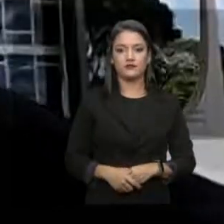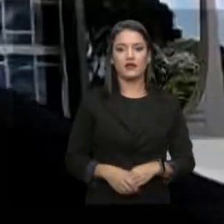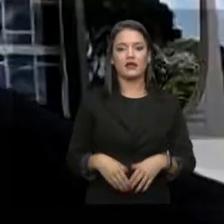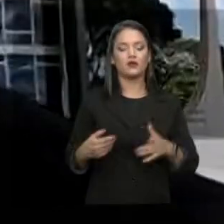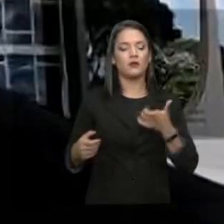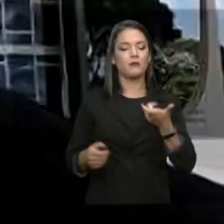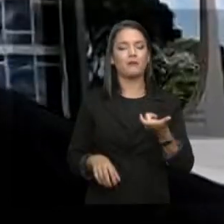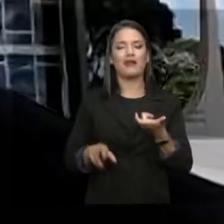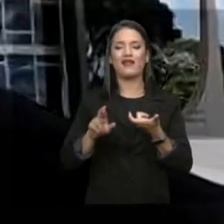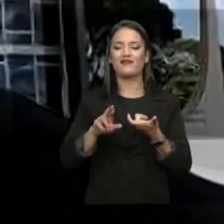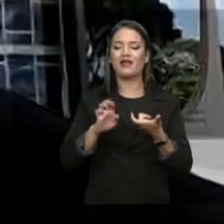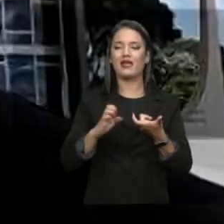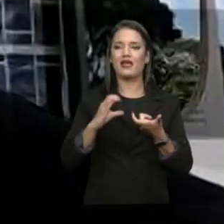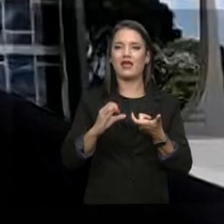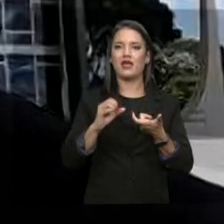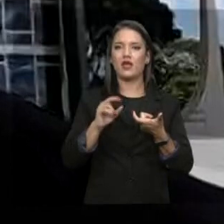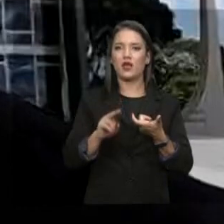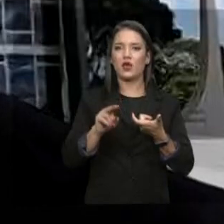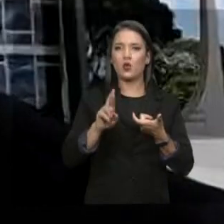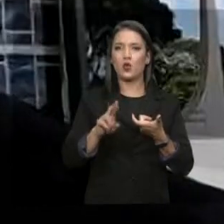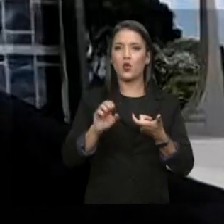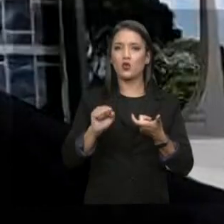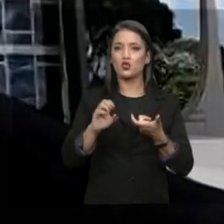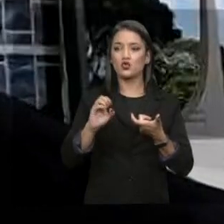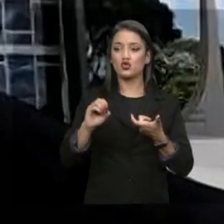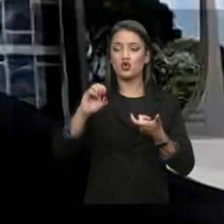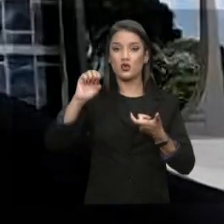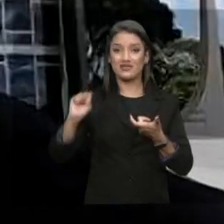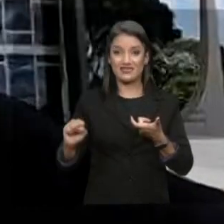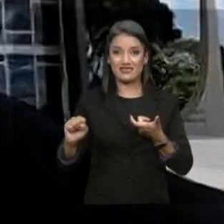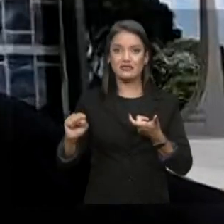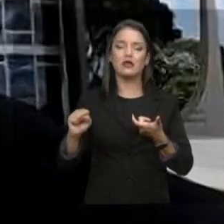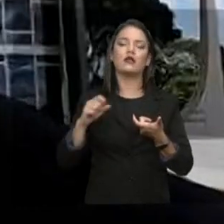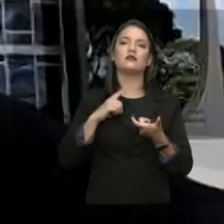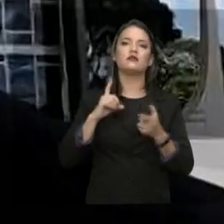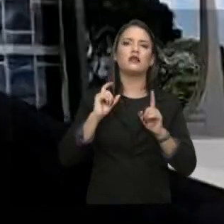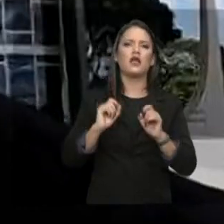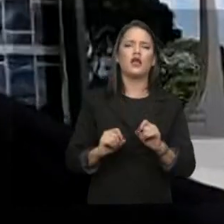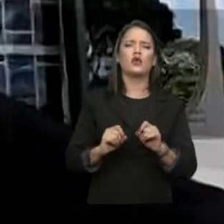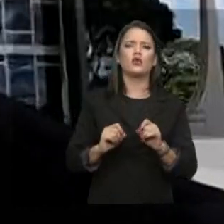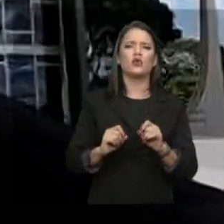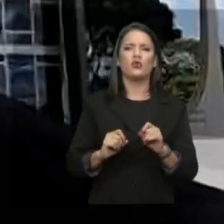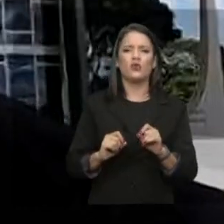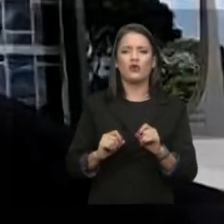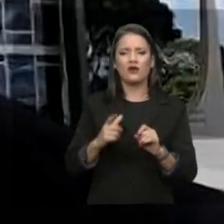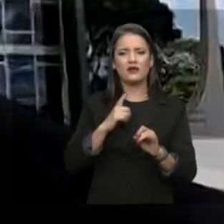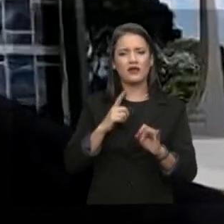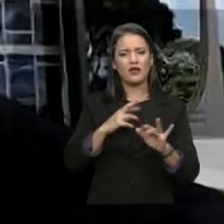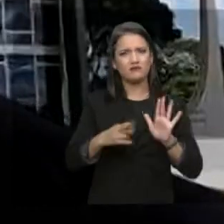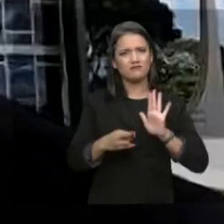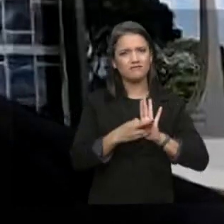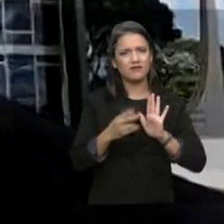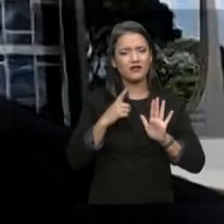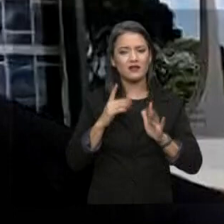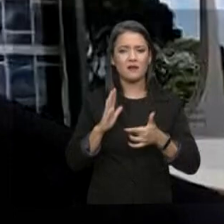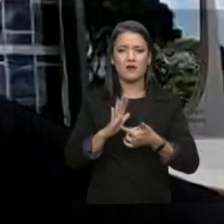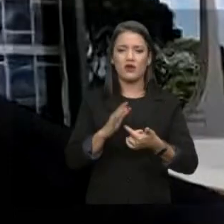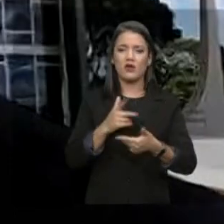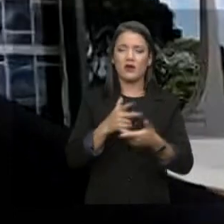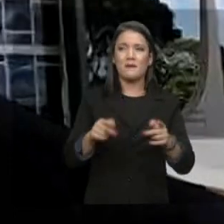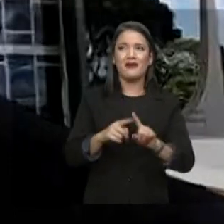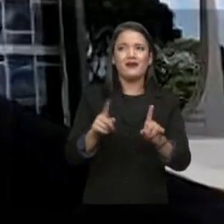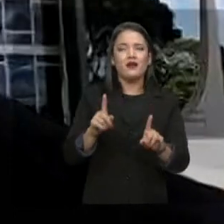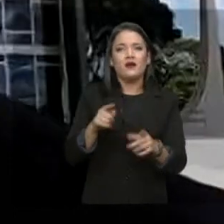recursos em matéria criminal, no plural, indica um uso expansivo pelo autor regimental. E, de fato, o empate é uma anomalia no processo